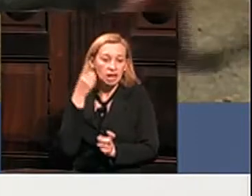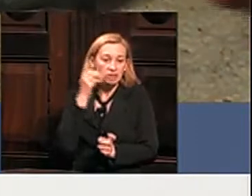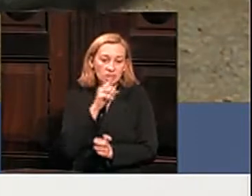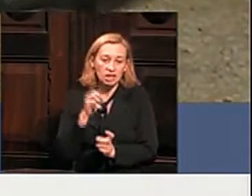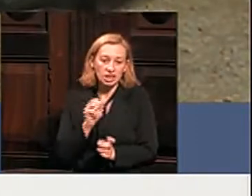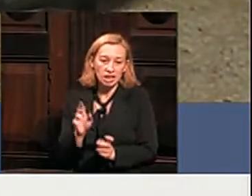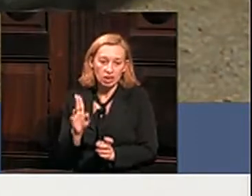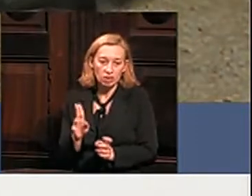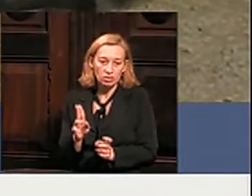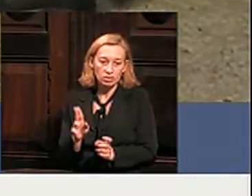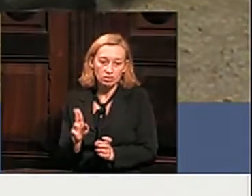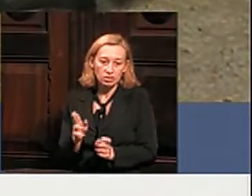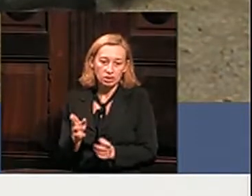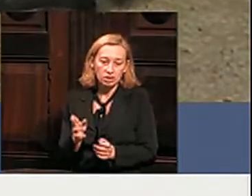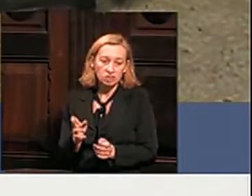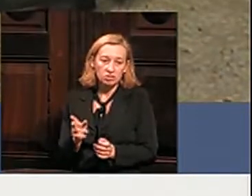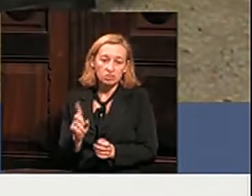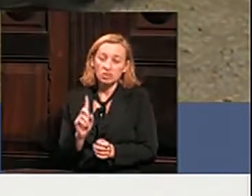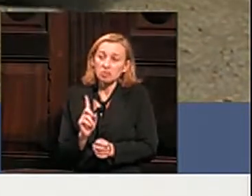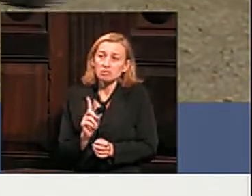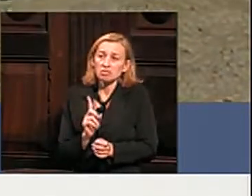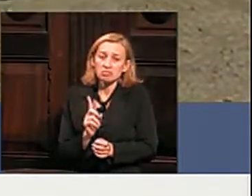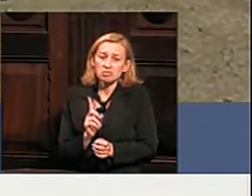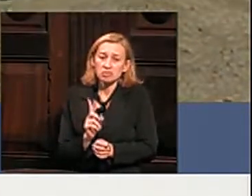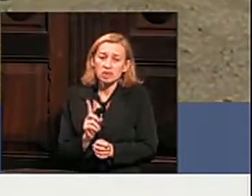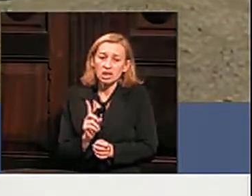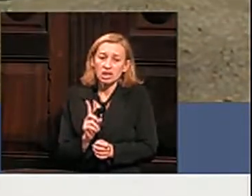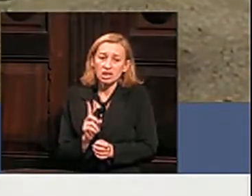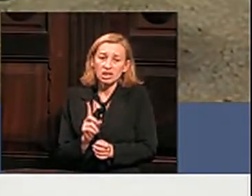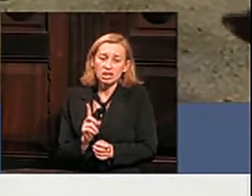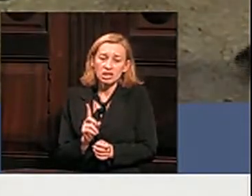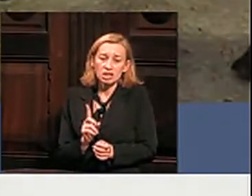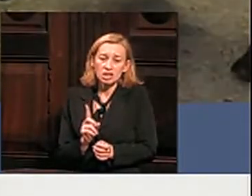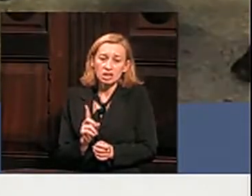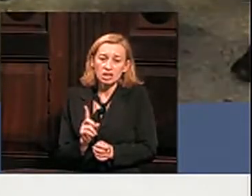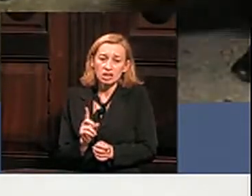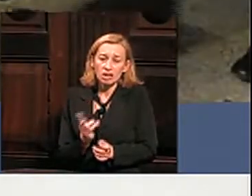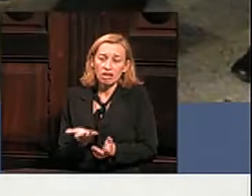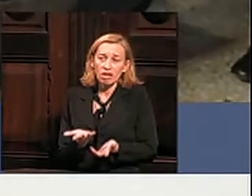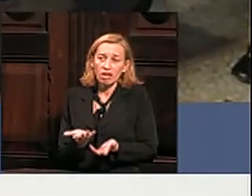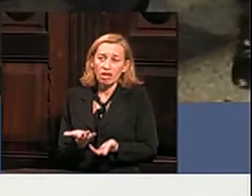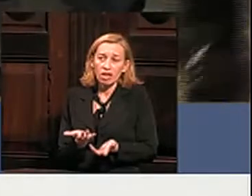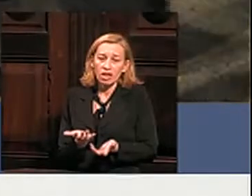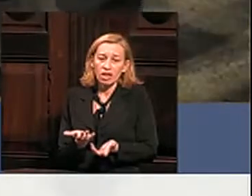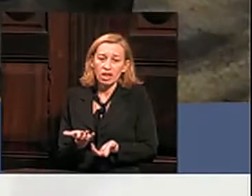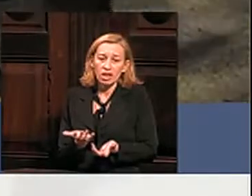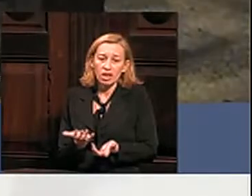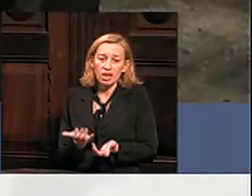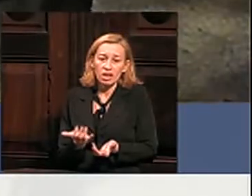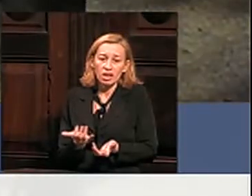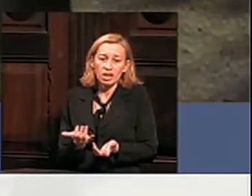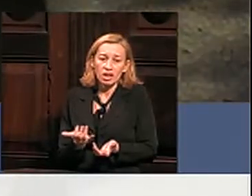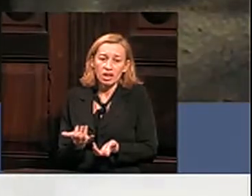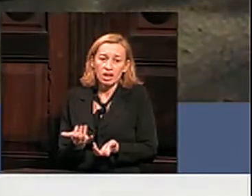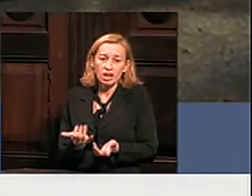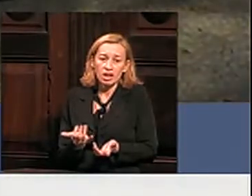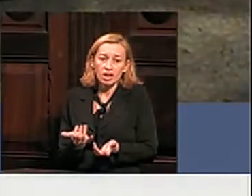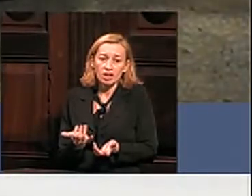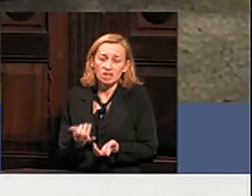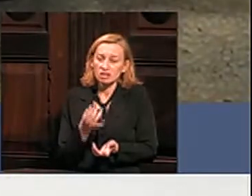não ficaria aborrecido para dar andamento aos trabalhos se o destaque